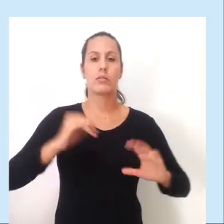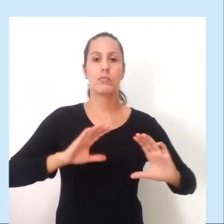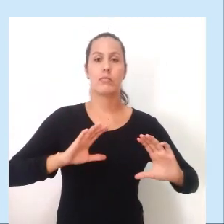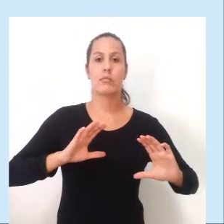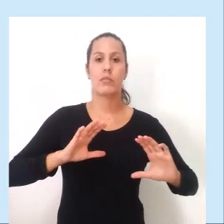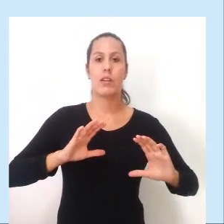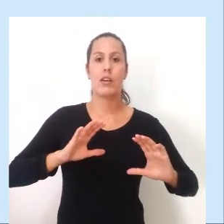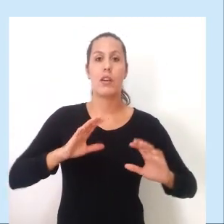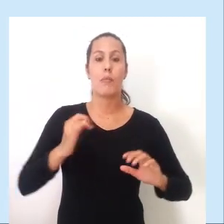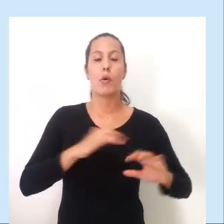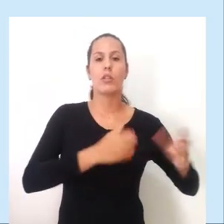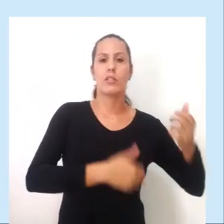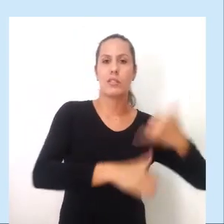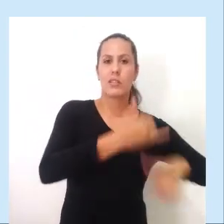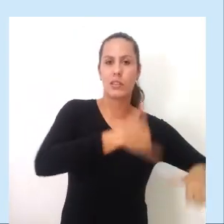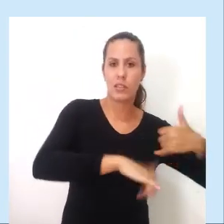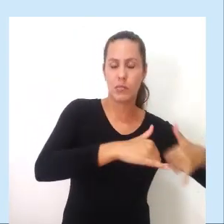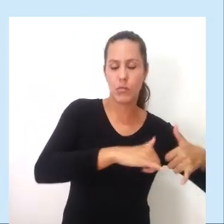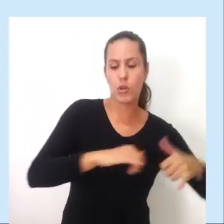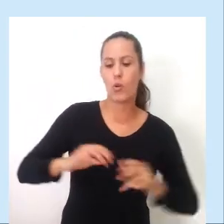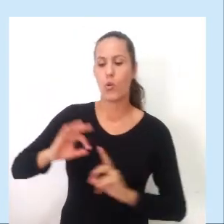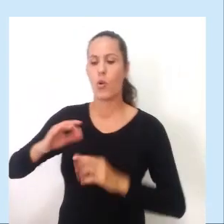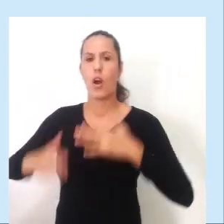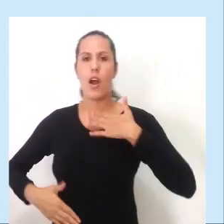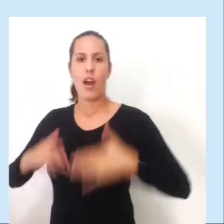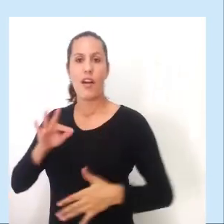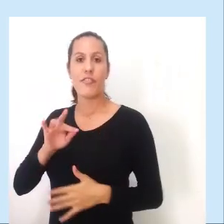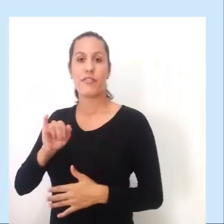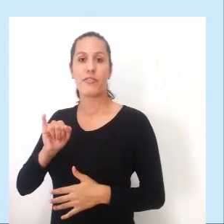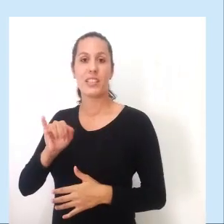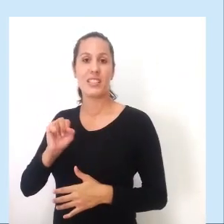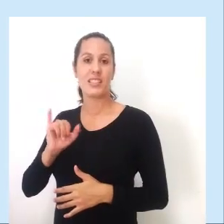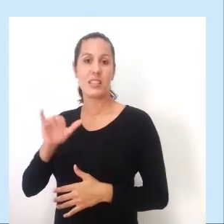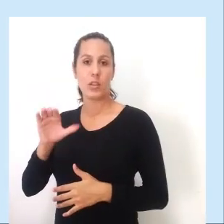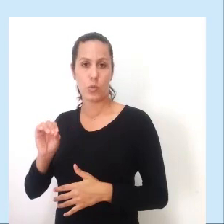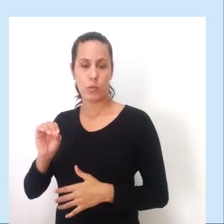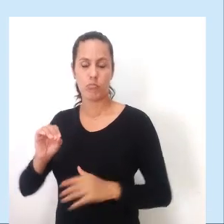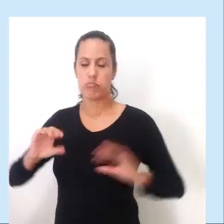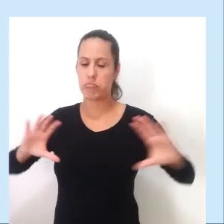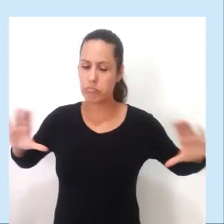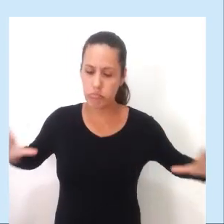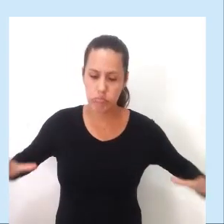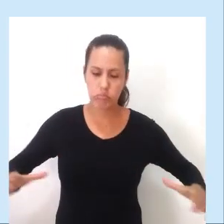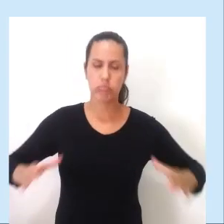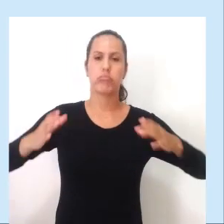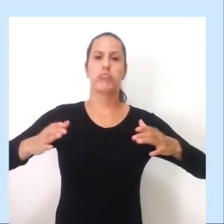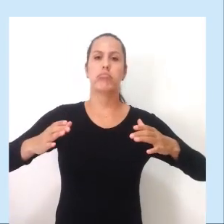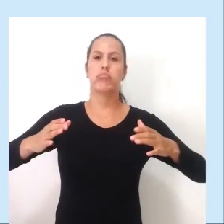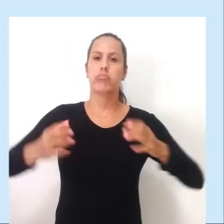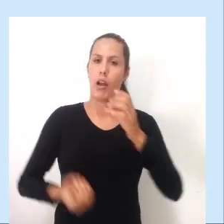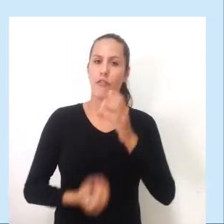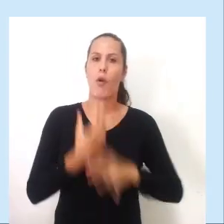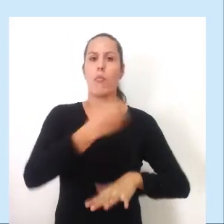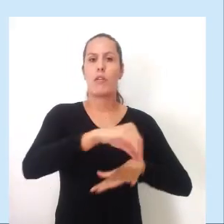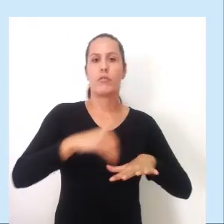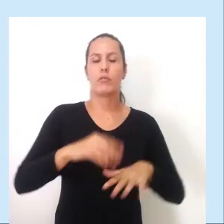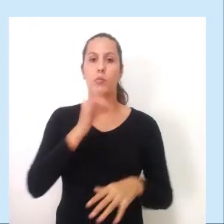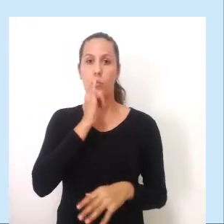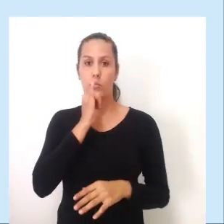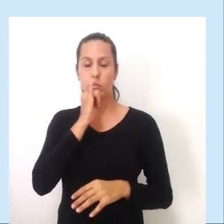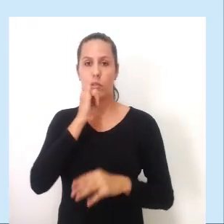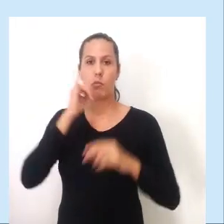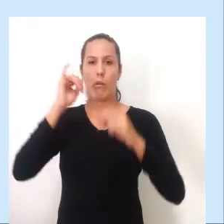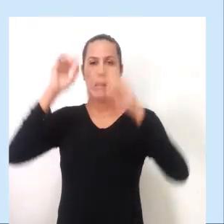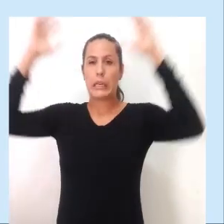fenômenos químicos e físicos. Dantas, dá um exemplo de fenômeno físico. Uma longa